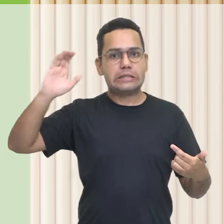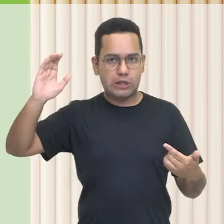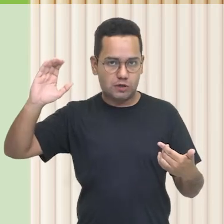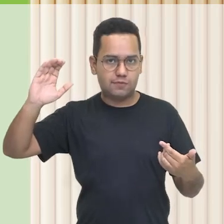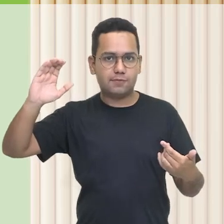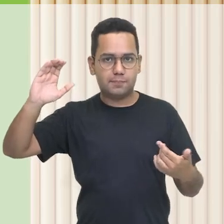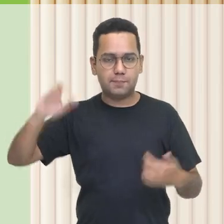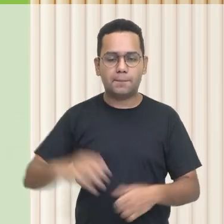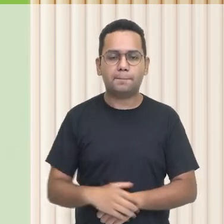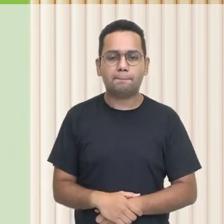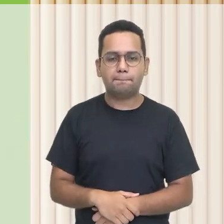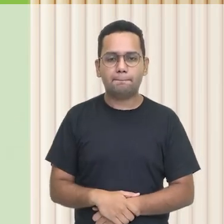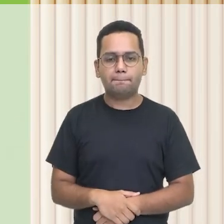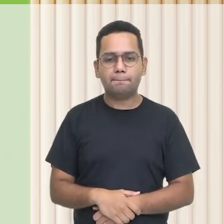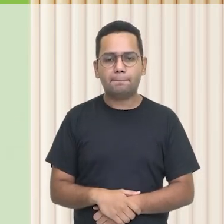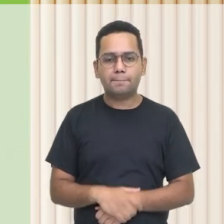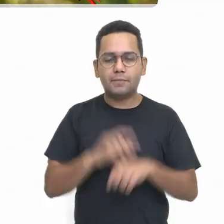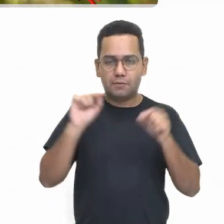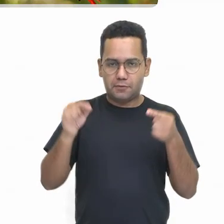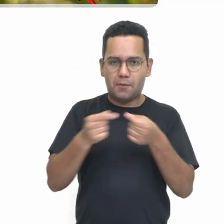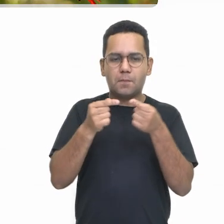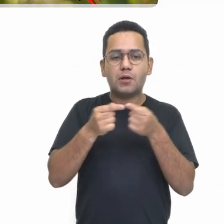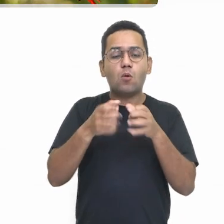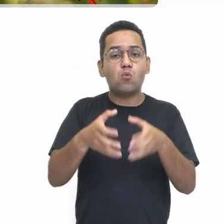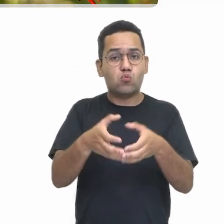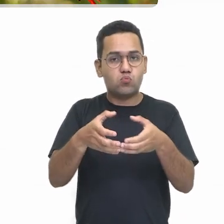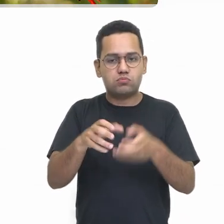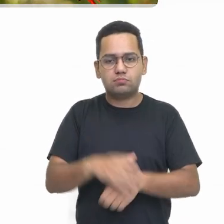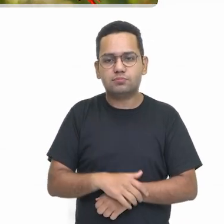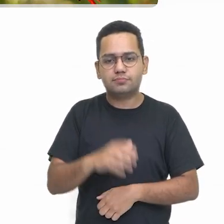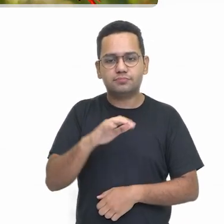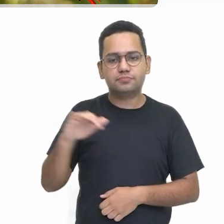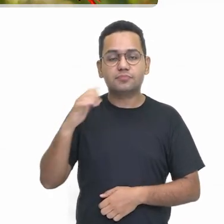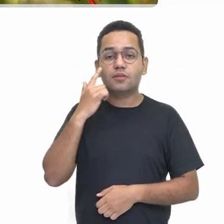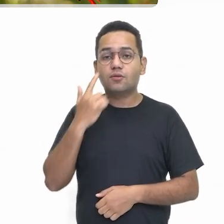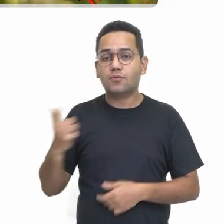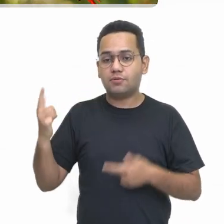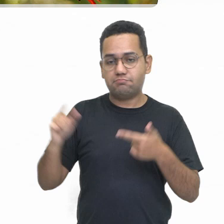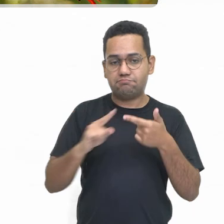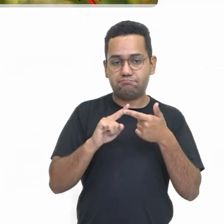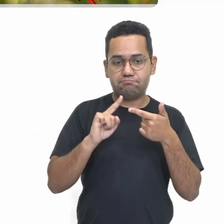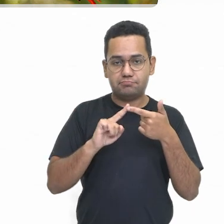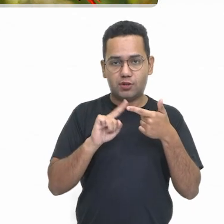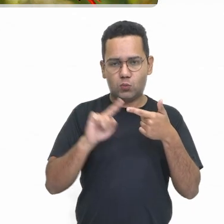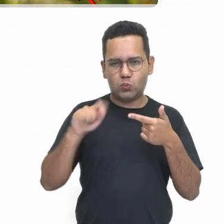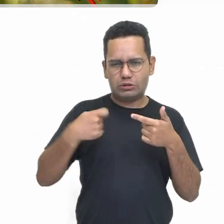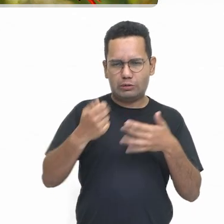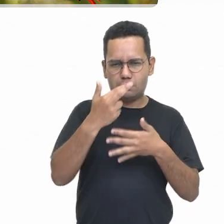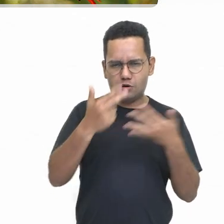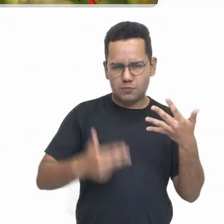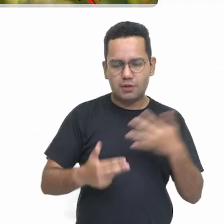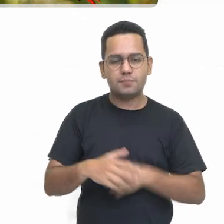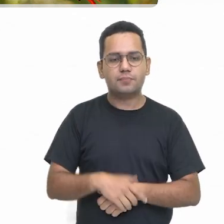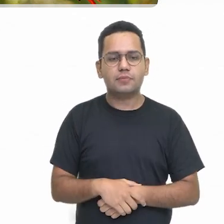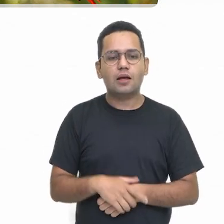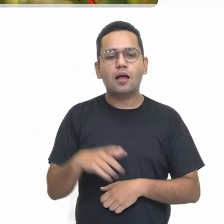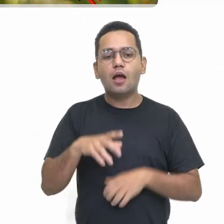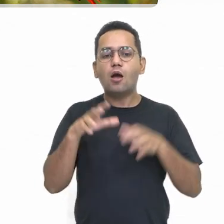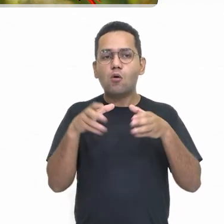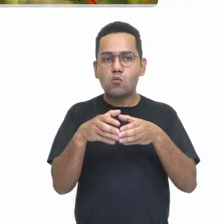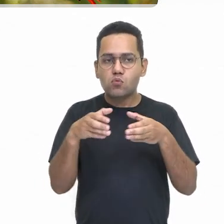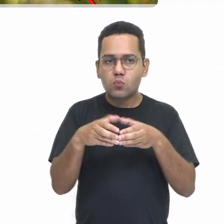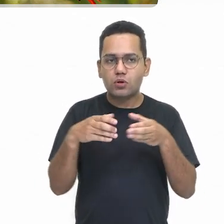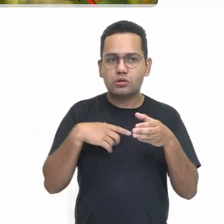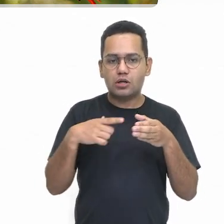ele vai ali caracterizar uma espécie vamos ver a espécie é um grupo de organismos com características